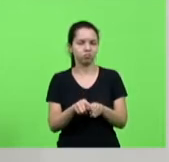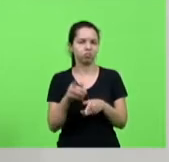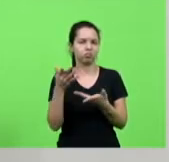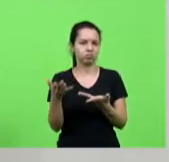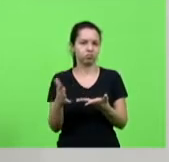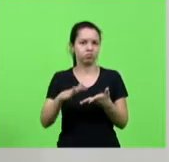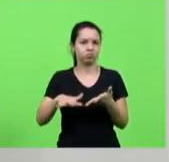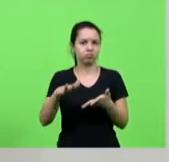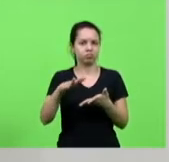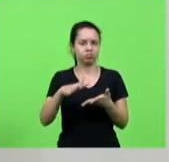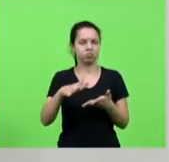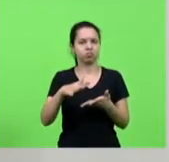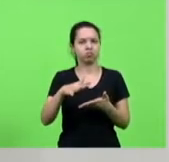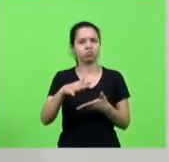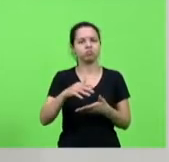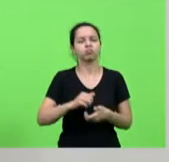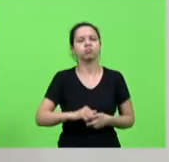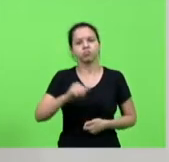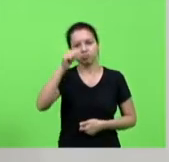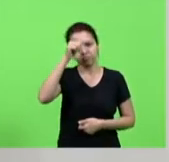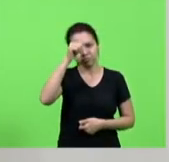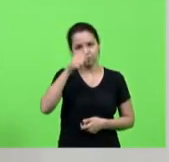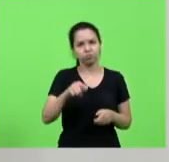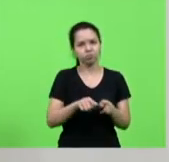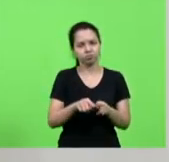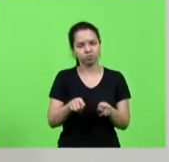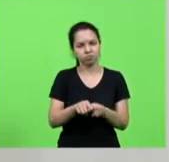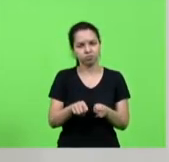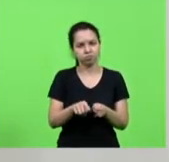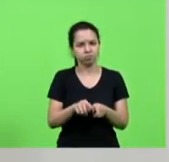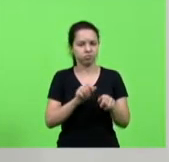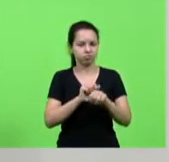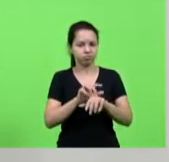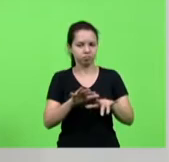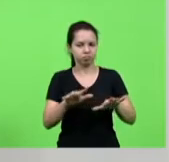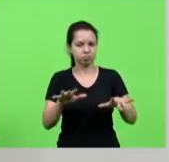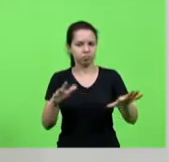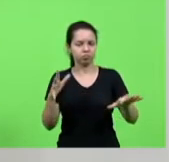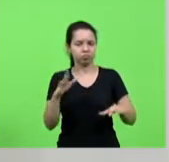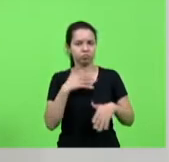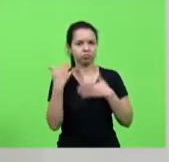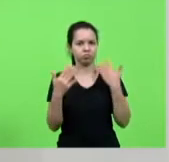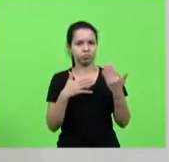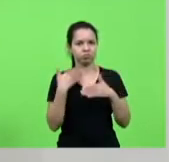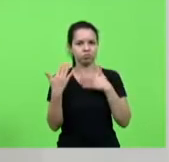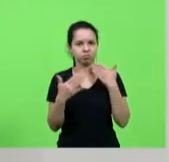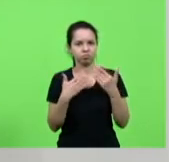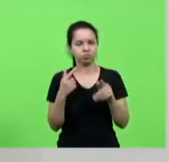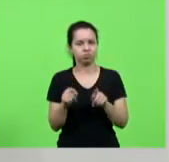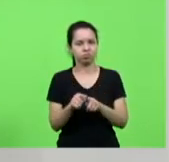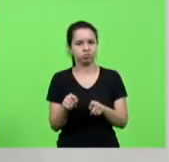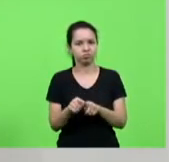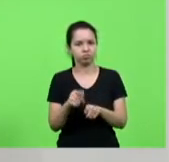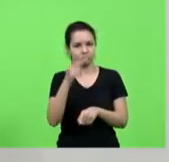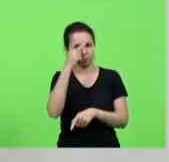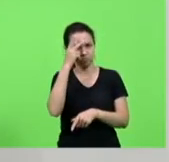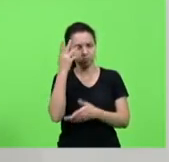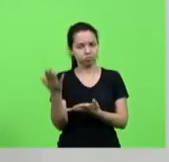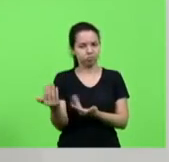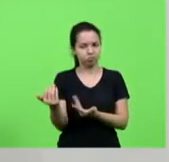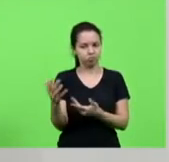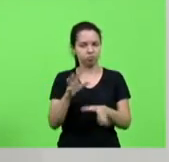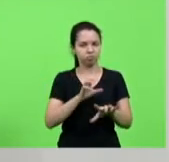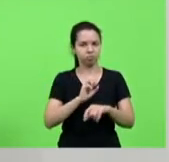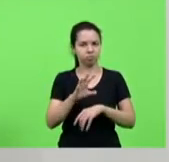contagiosas, que estão atingindo agora pessoas mais jovens em idade altamente produtiva. Os idosos já